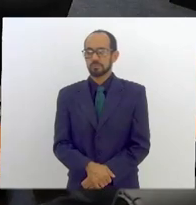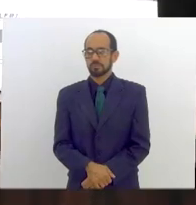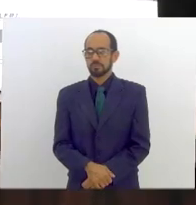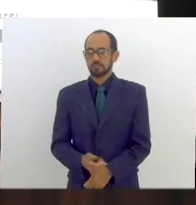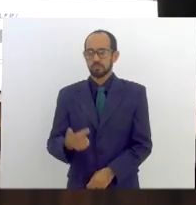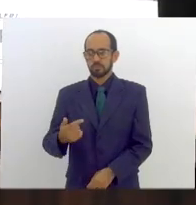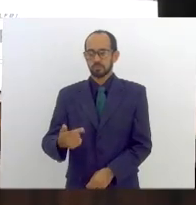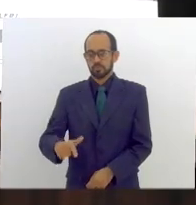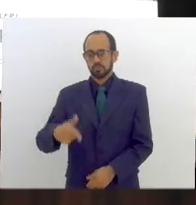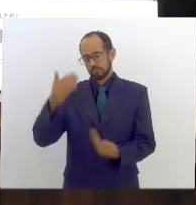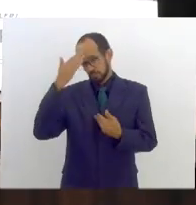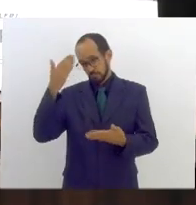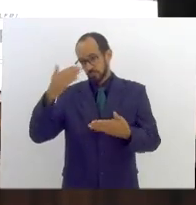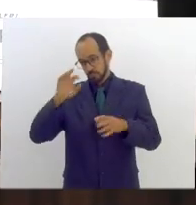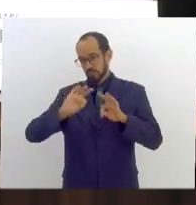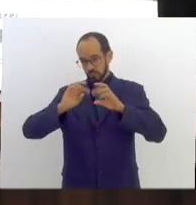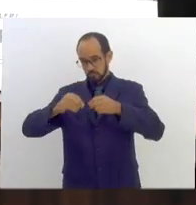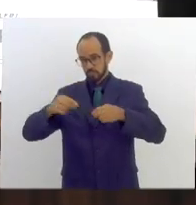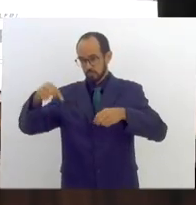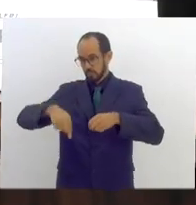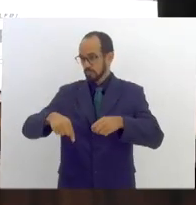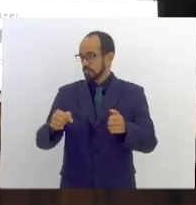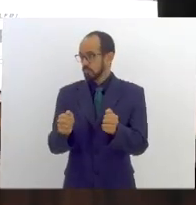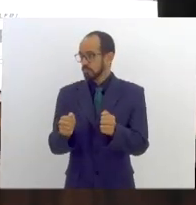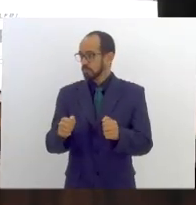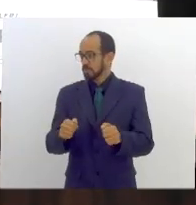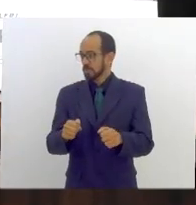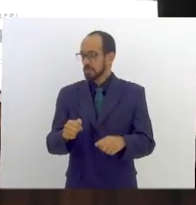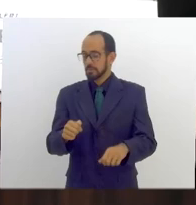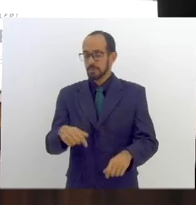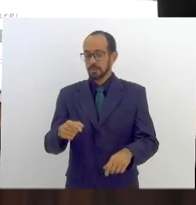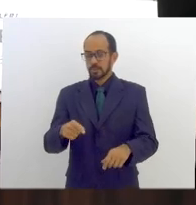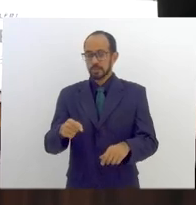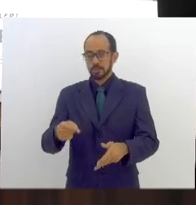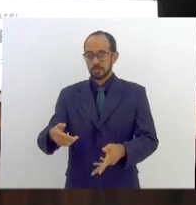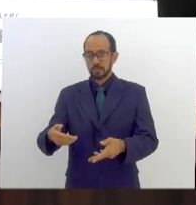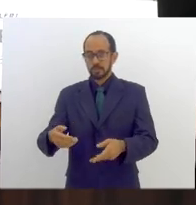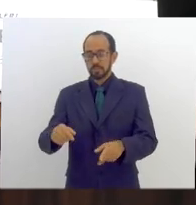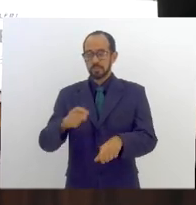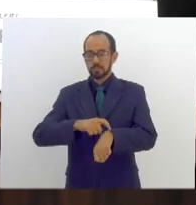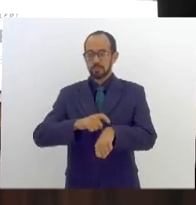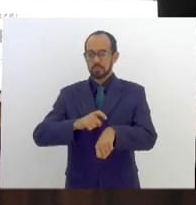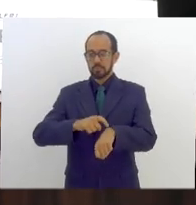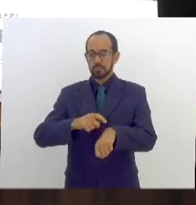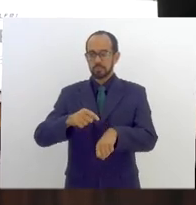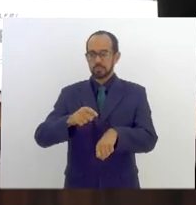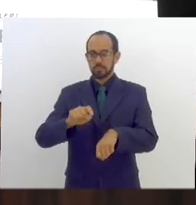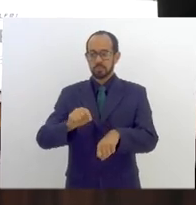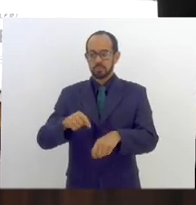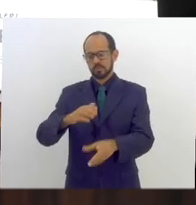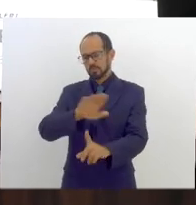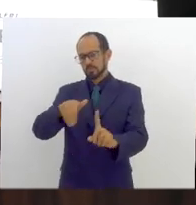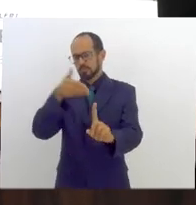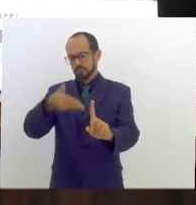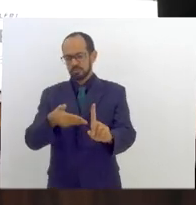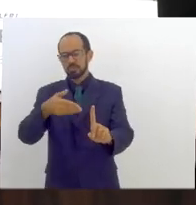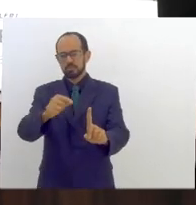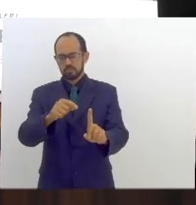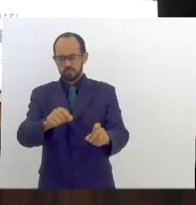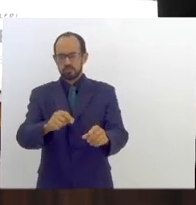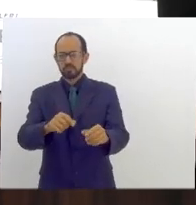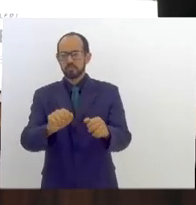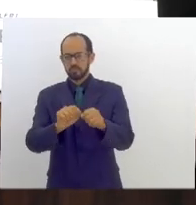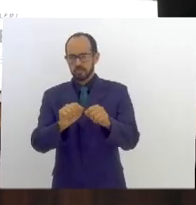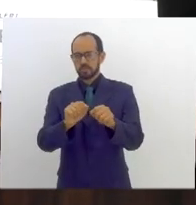Mais uma vez, agradecer a presença de todas e todos. Quero expressar neste momento quanto nos sentimos honrados e gratificados em poder prestar